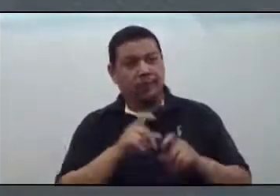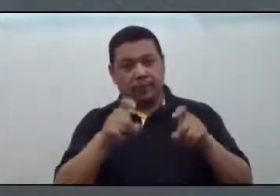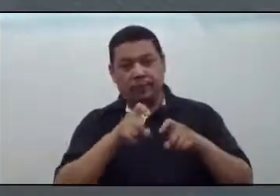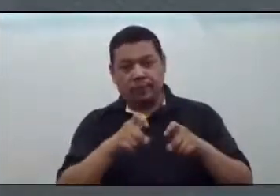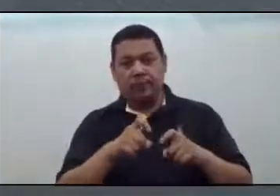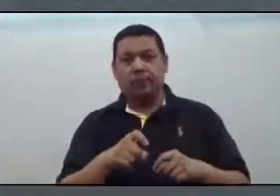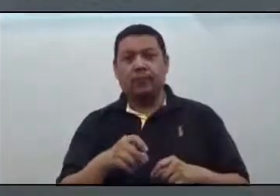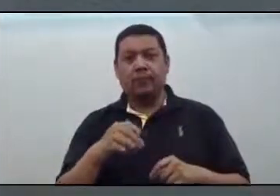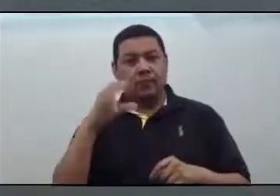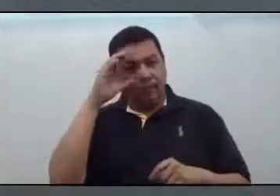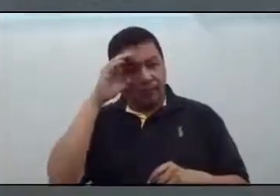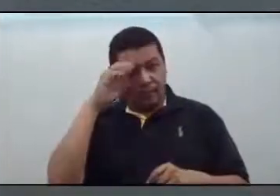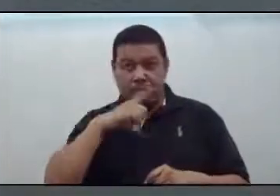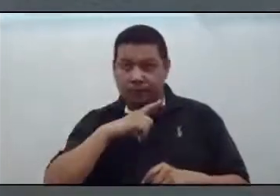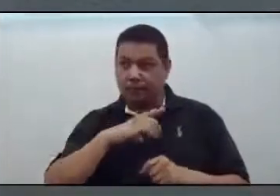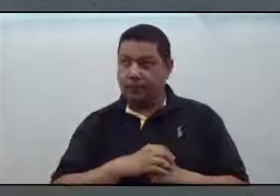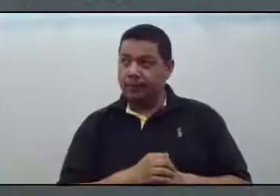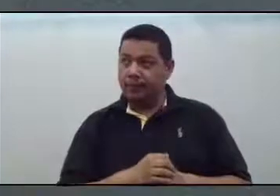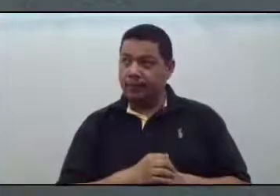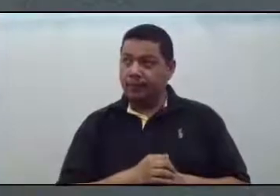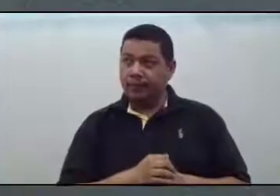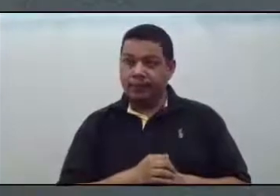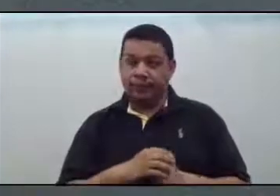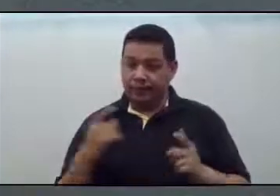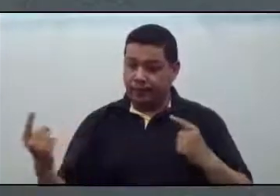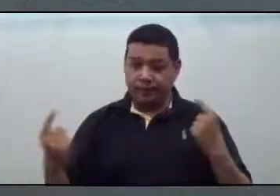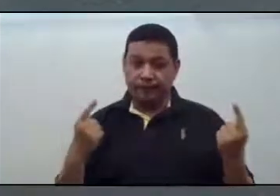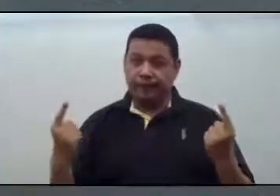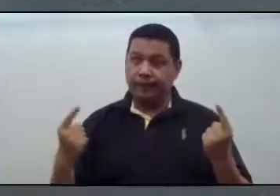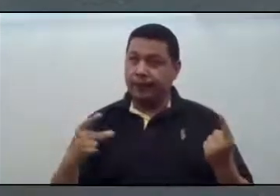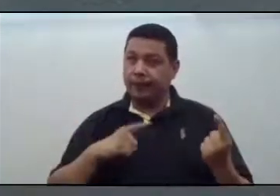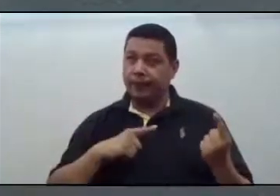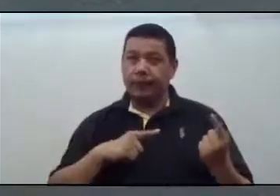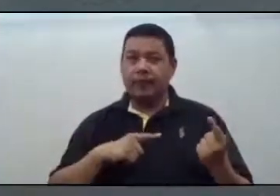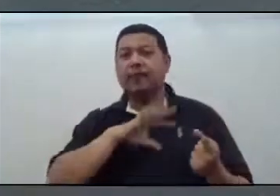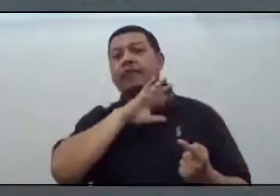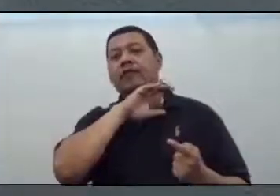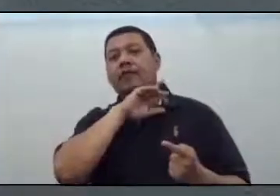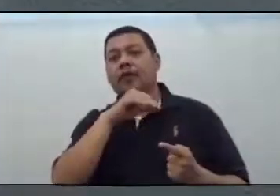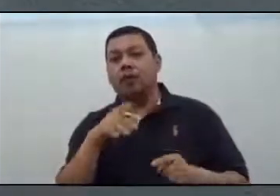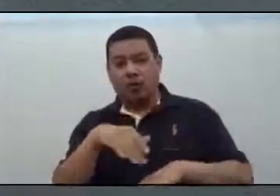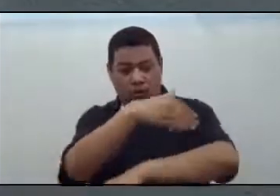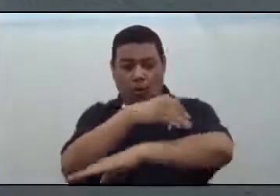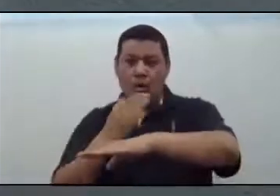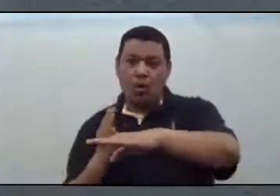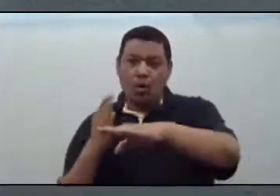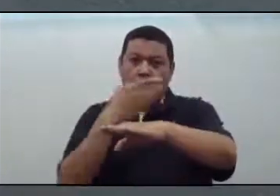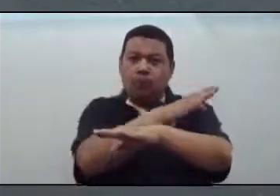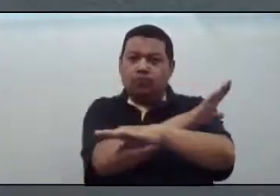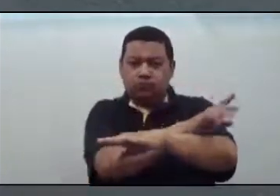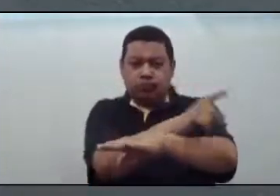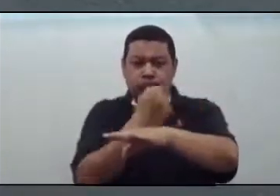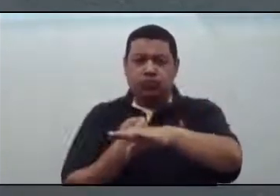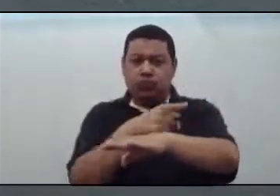dois corgos que tem, né? Dois lagos que tem ali, atravessa muito animal devido às águas.